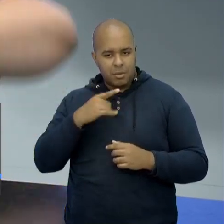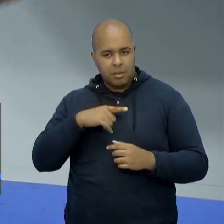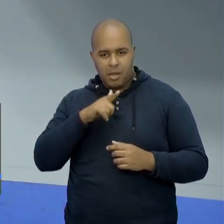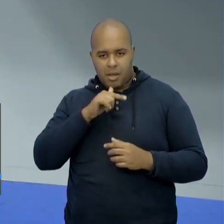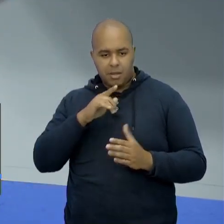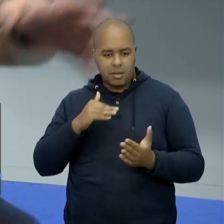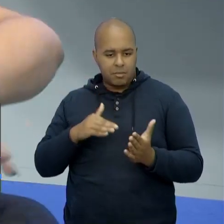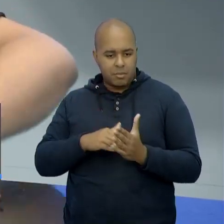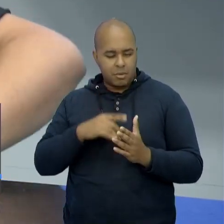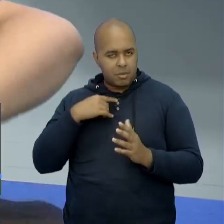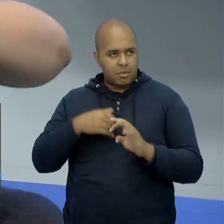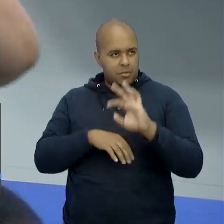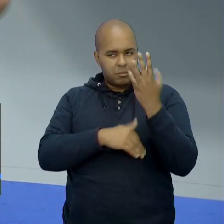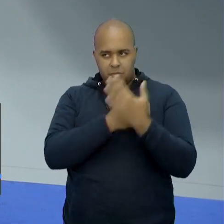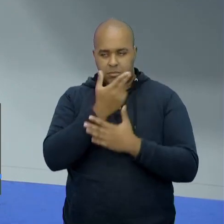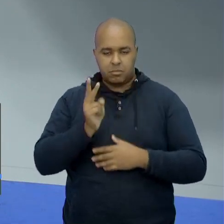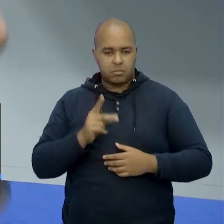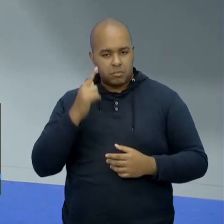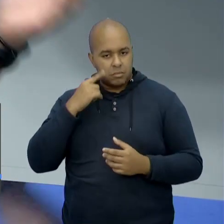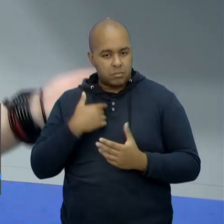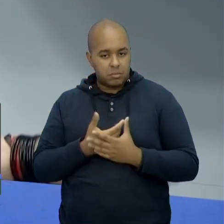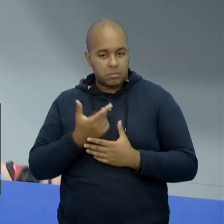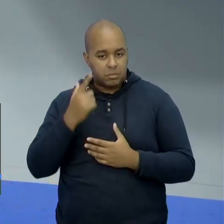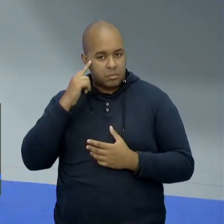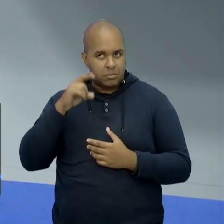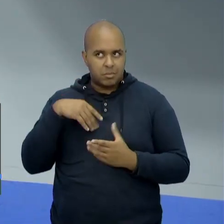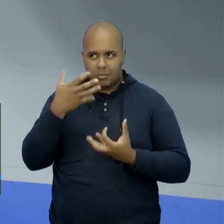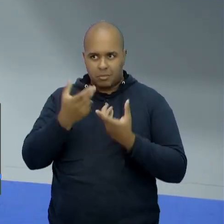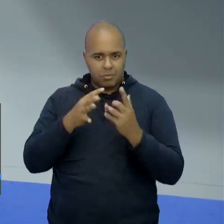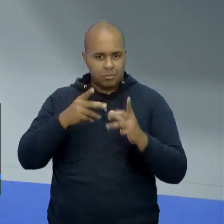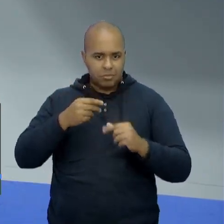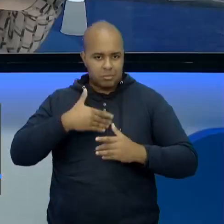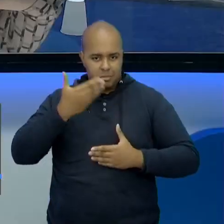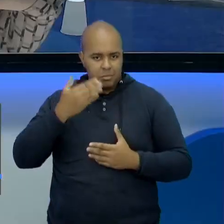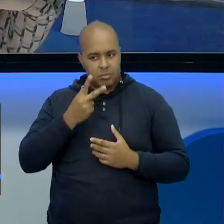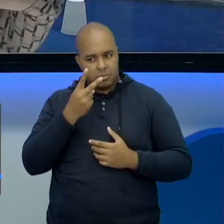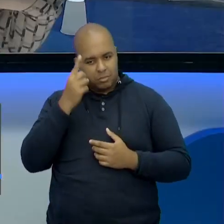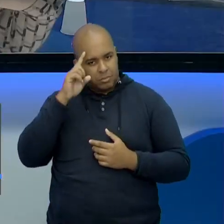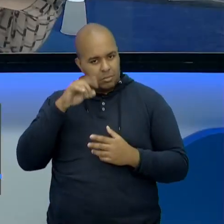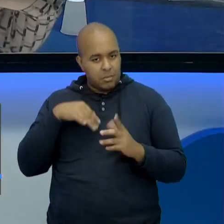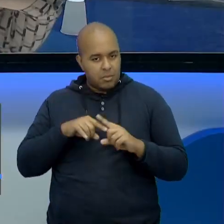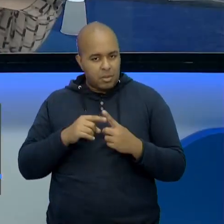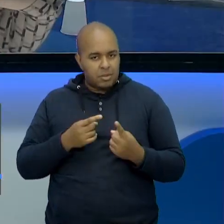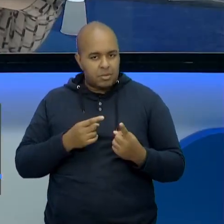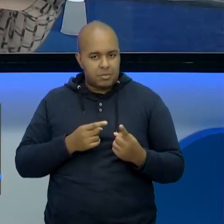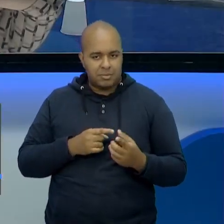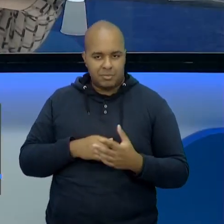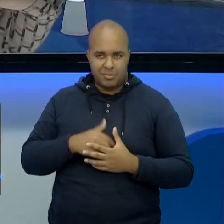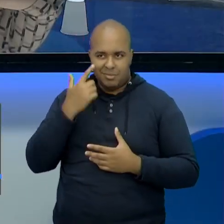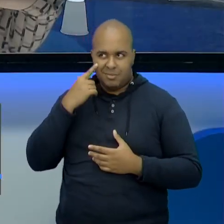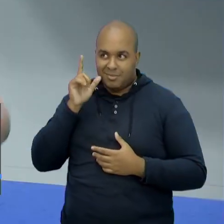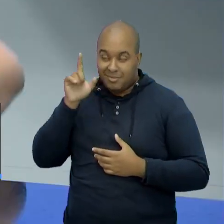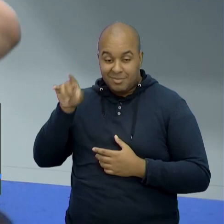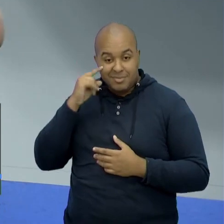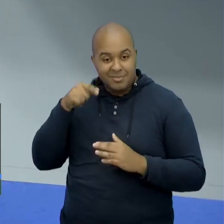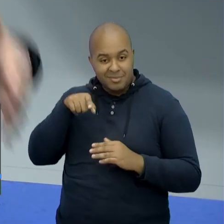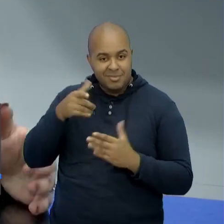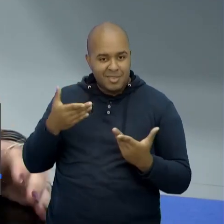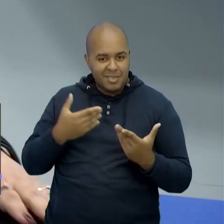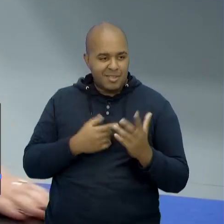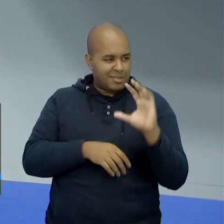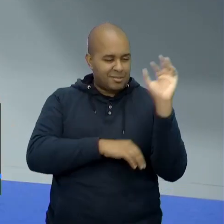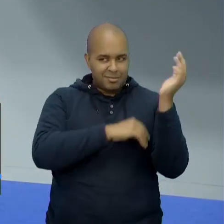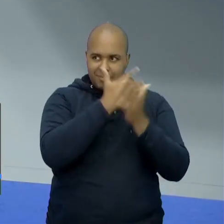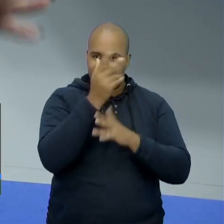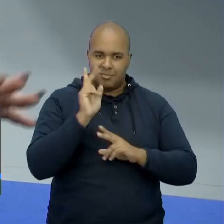até eu morrer a Amazônia vai estar lá. Eu não sei se tacarem fogo em tudo em 2 dias, mas assim, eu vou estar aqui, a Amazônia vai